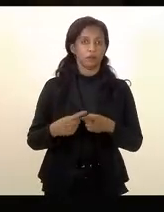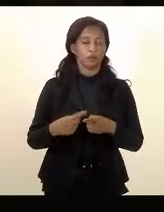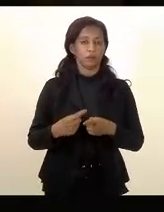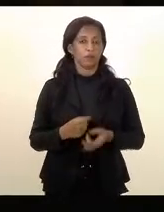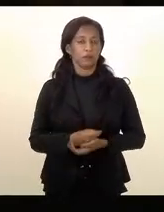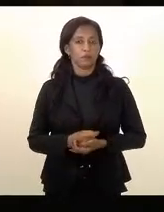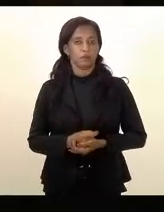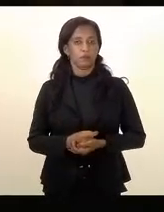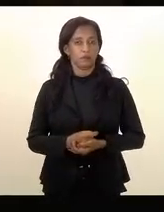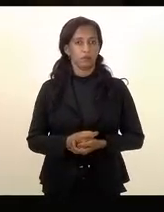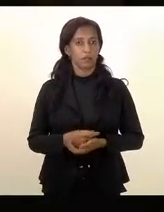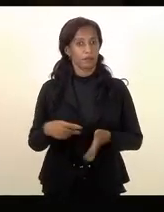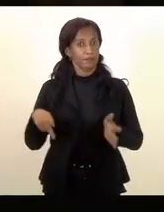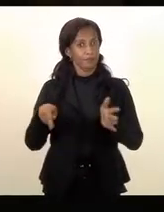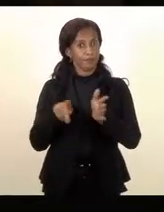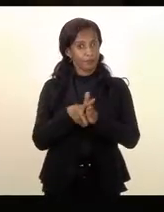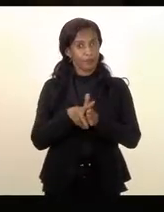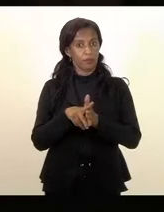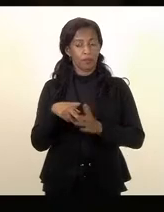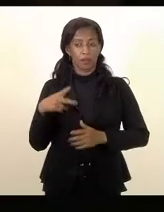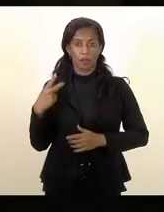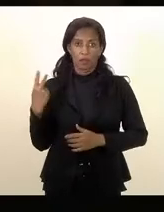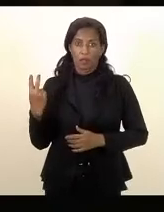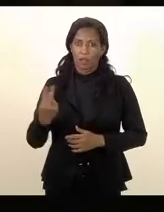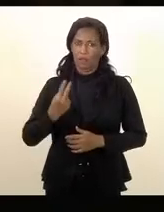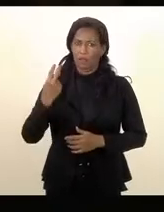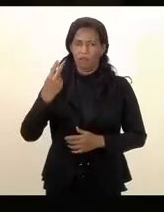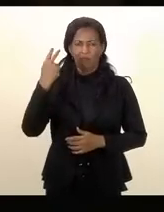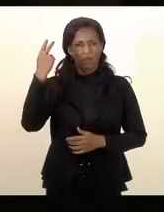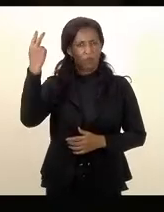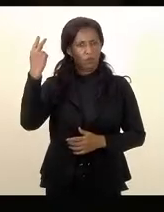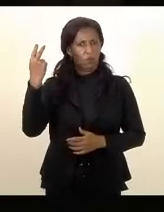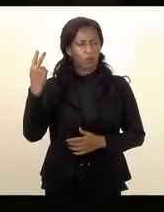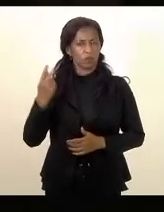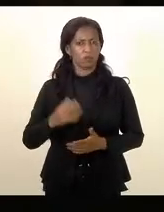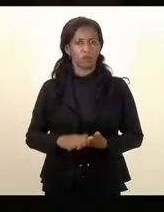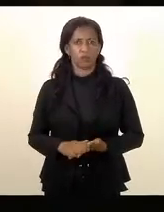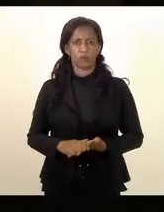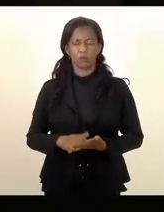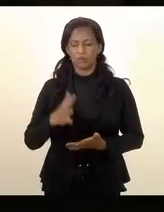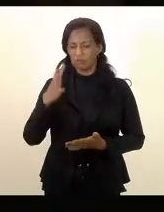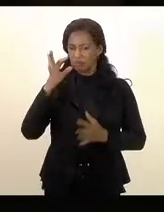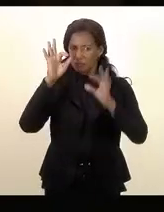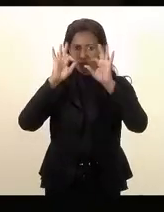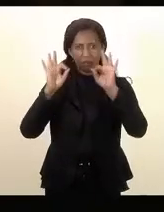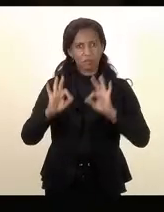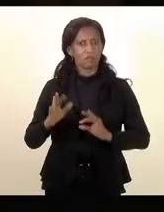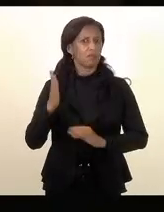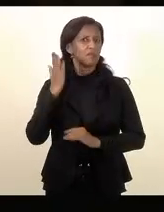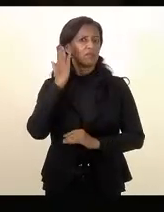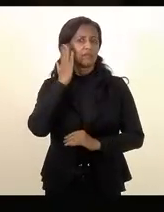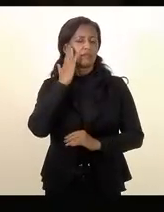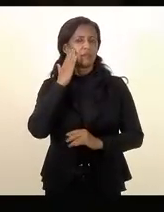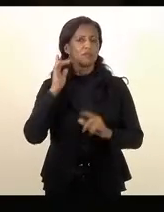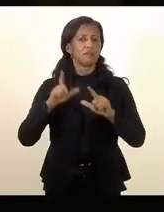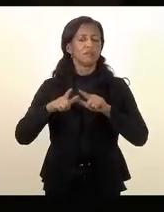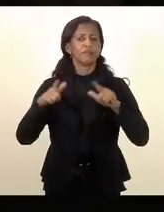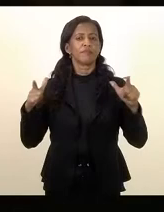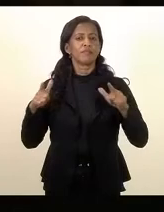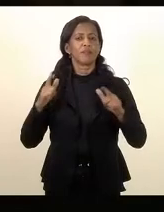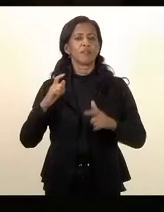bem assim de valor inestimável ninguém sabe a dimensão do